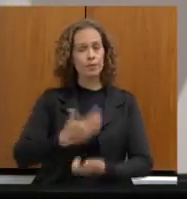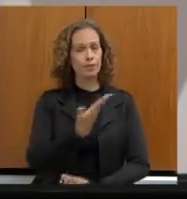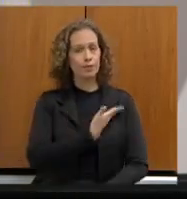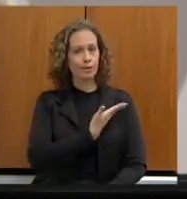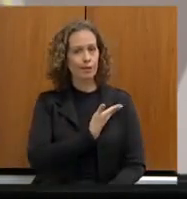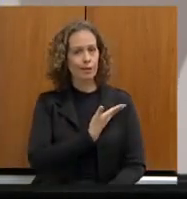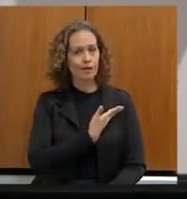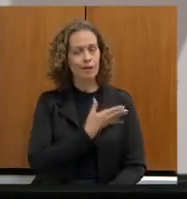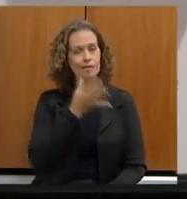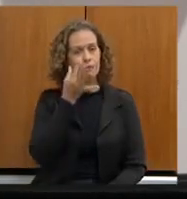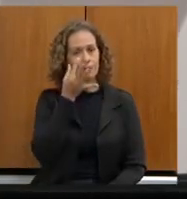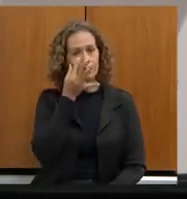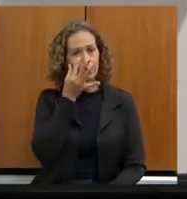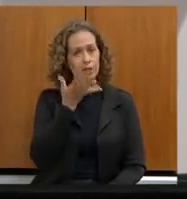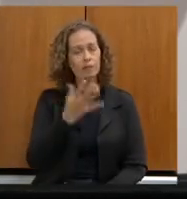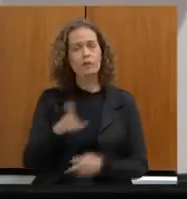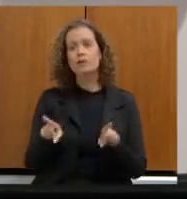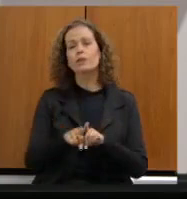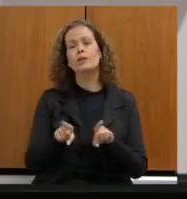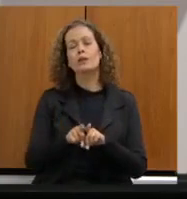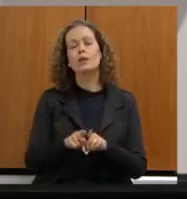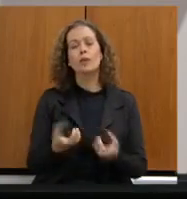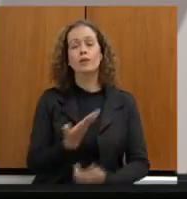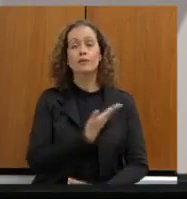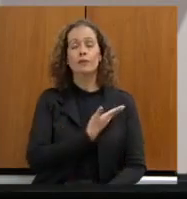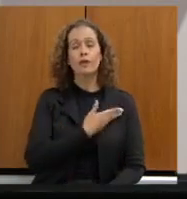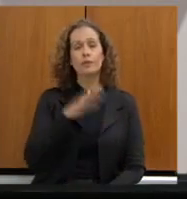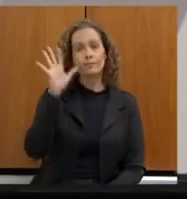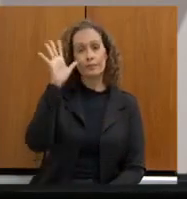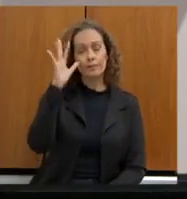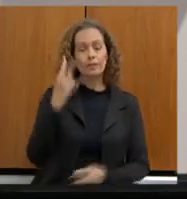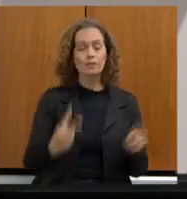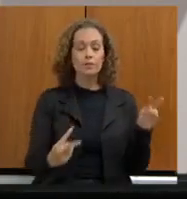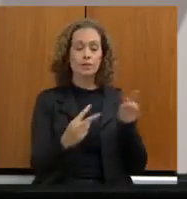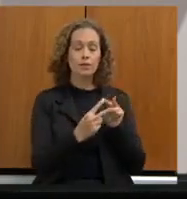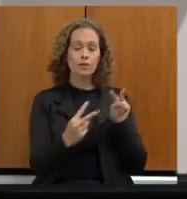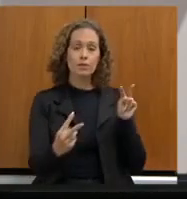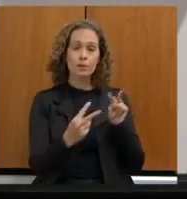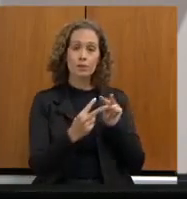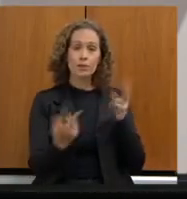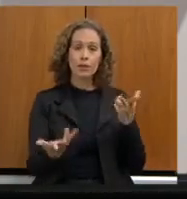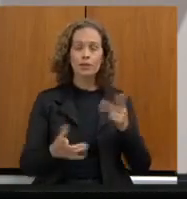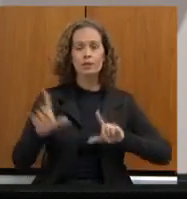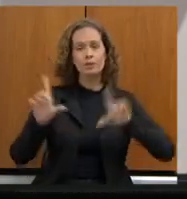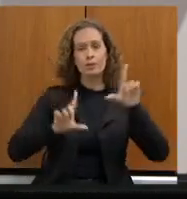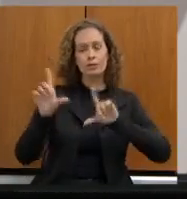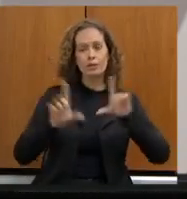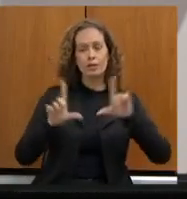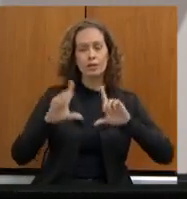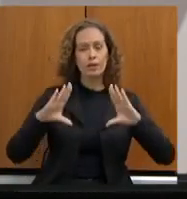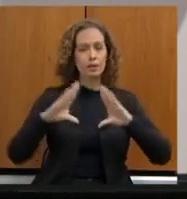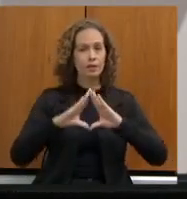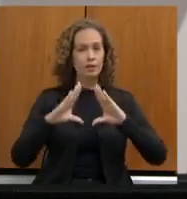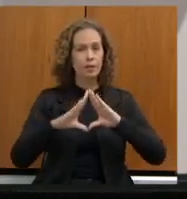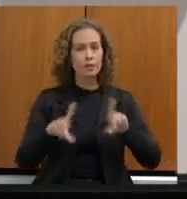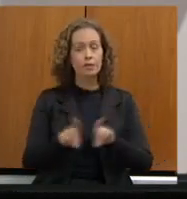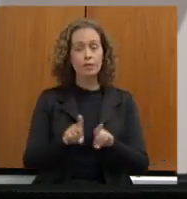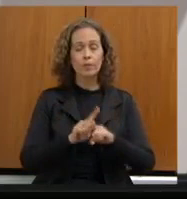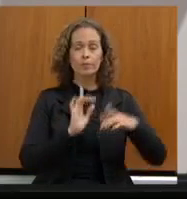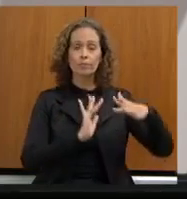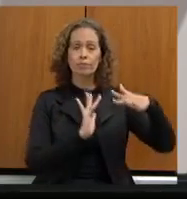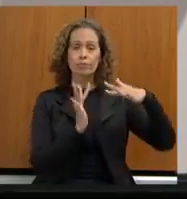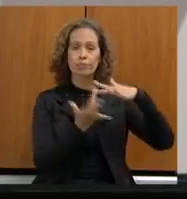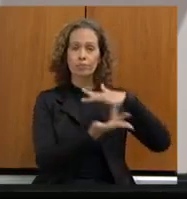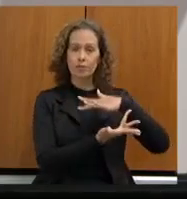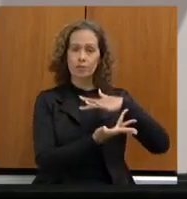presente também que nos acompanham virtualmente além de todos aqueles nos acompanham pela TV Assembleia pelas redes